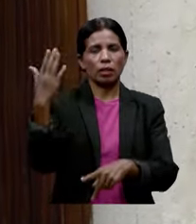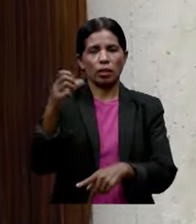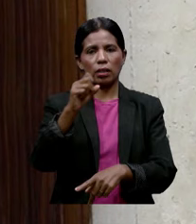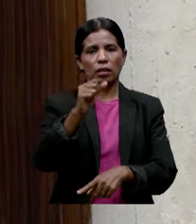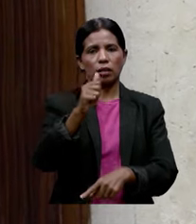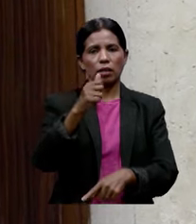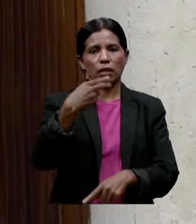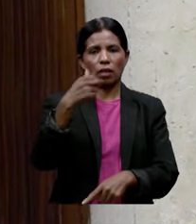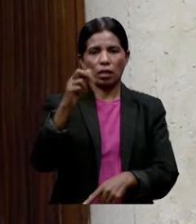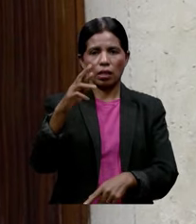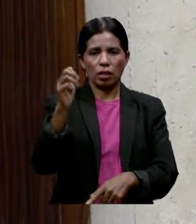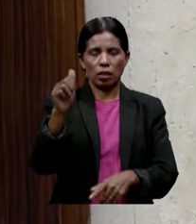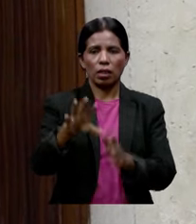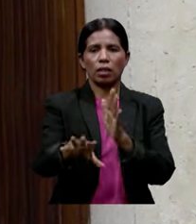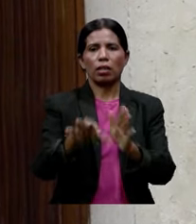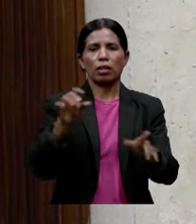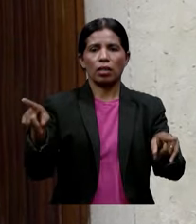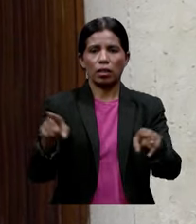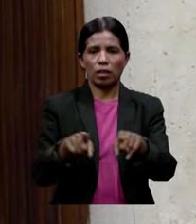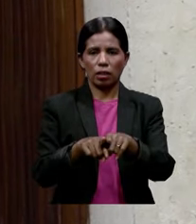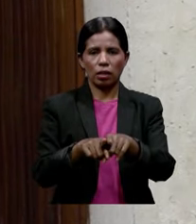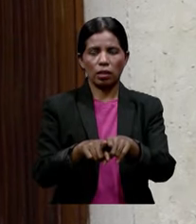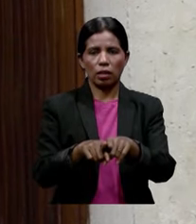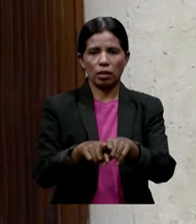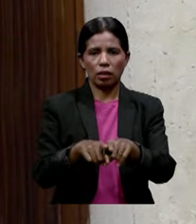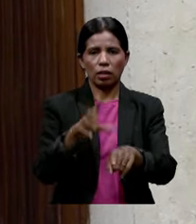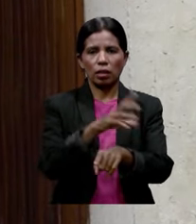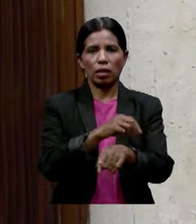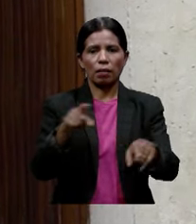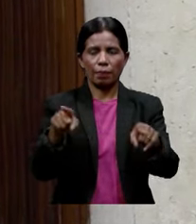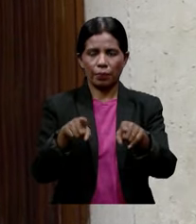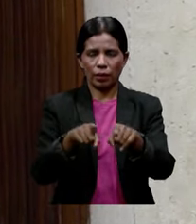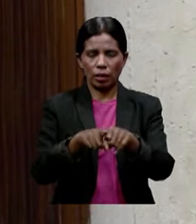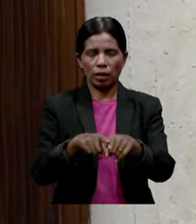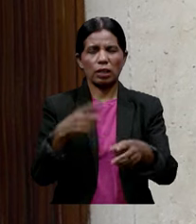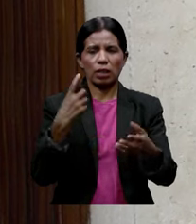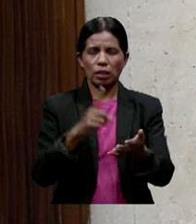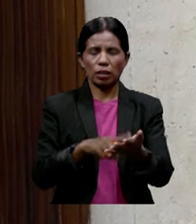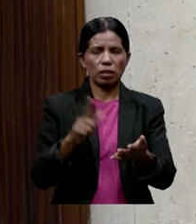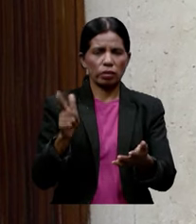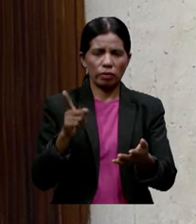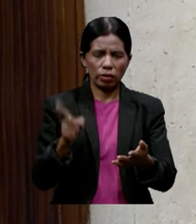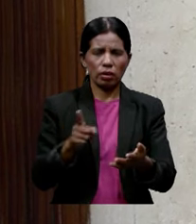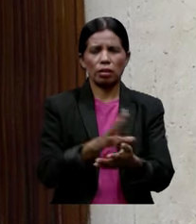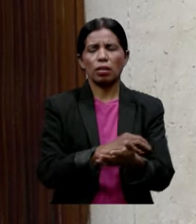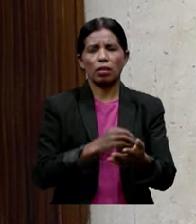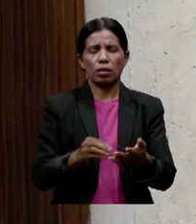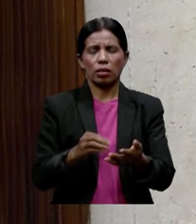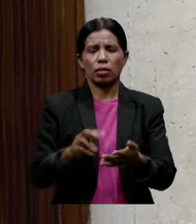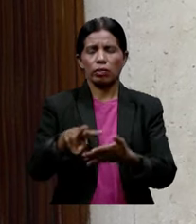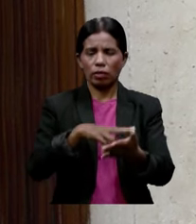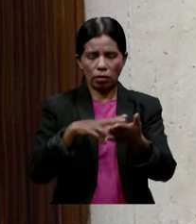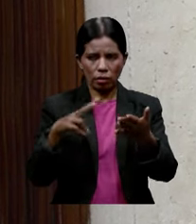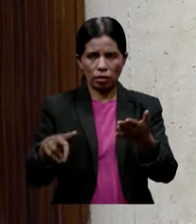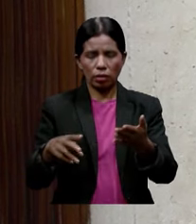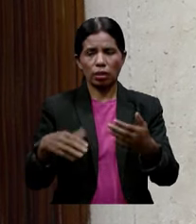nebemak hetan hanesan situação oprimido, ameaça, e depois tortura,